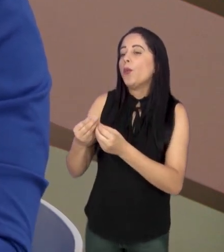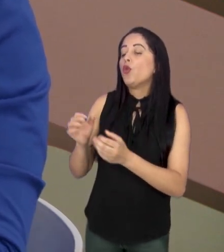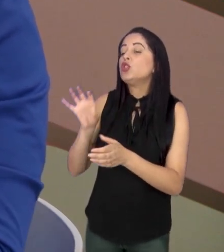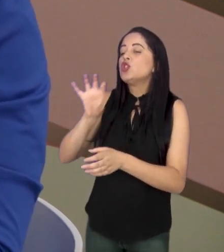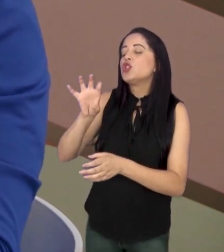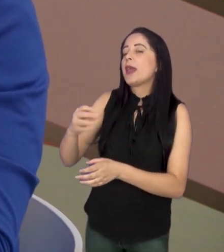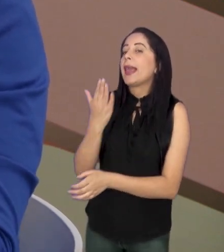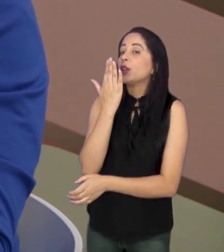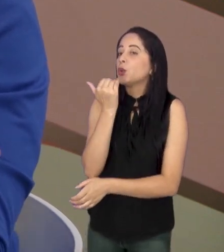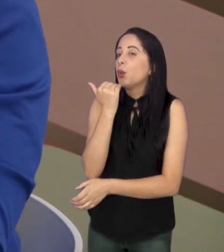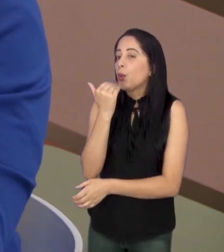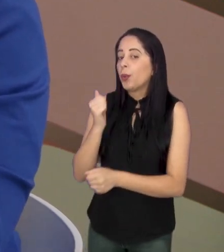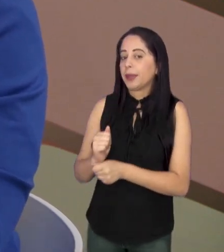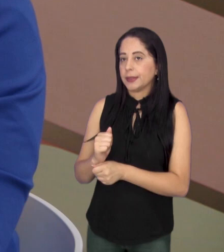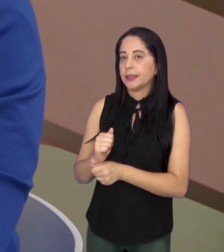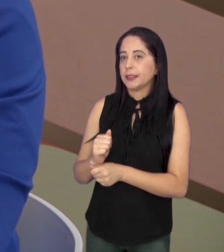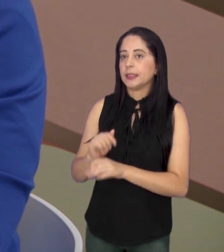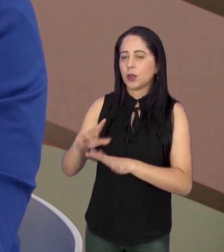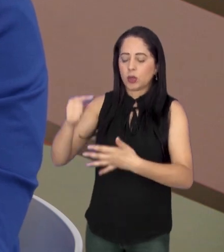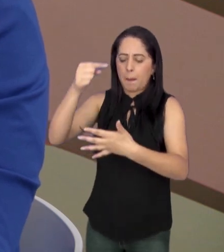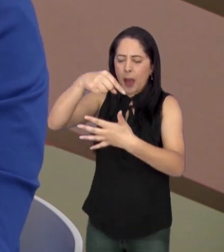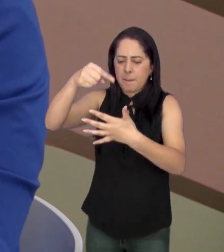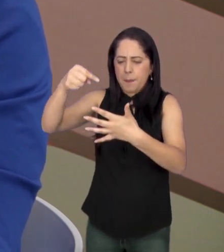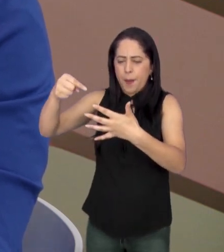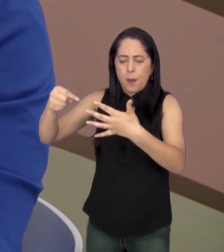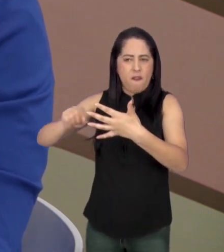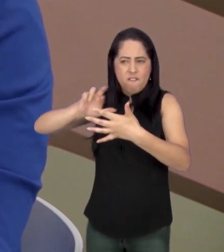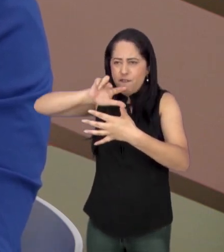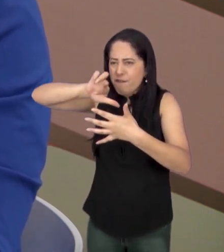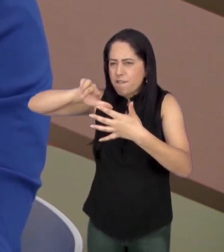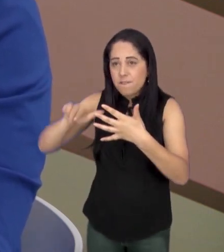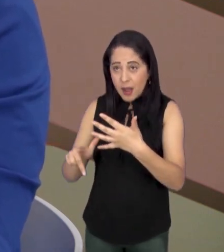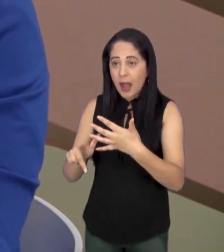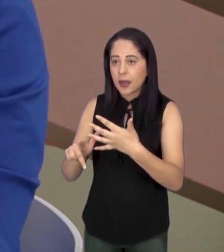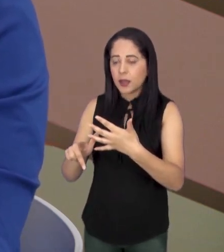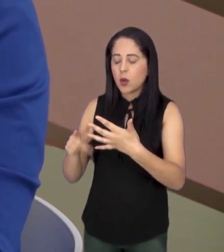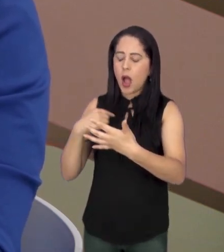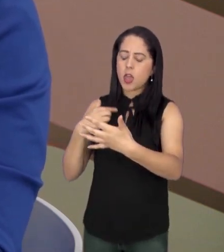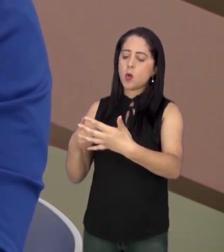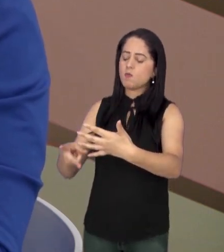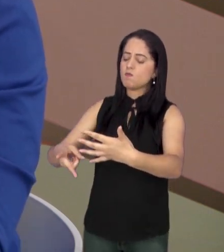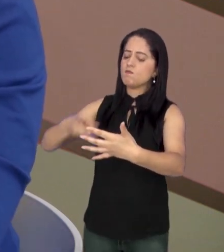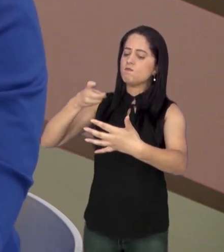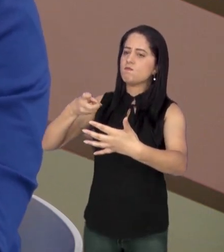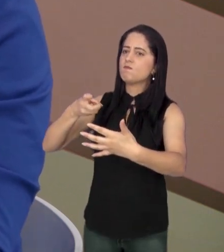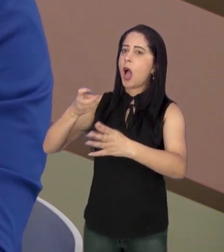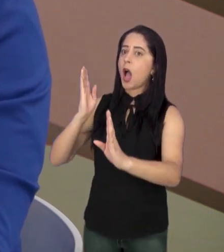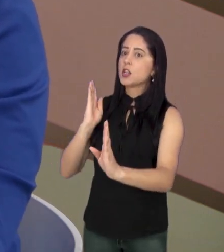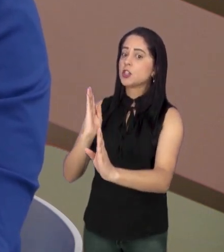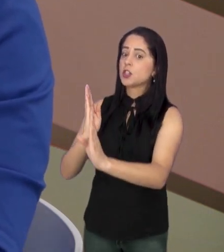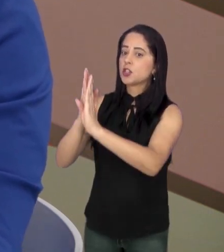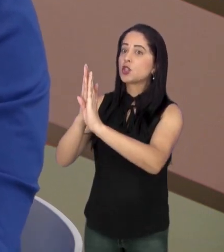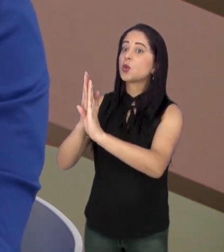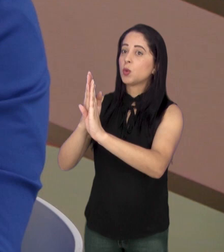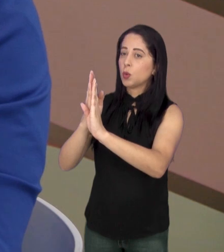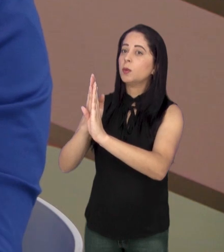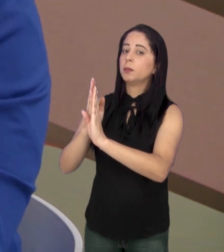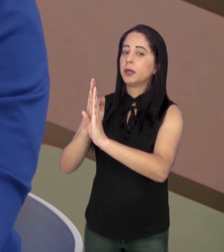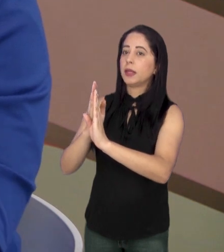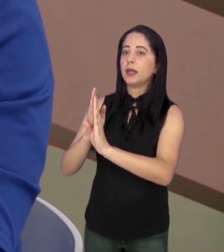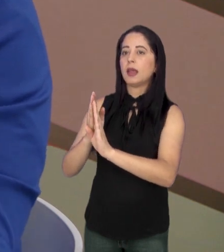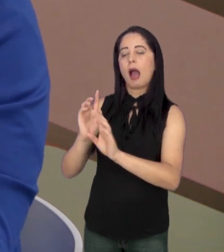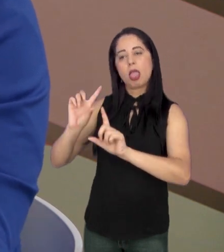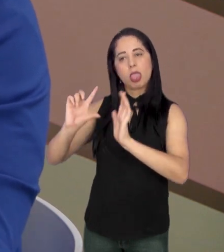alimentares. Então, eu englobo vários exames, porque assim, com isso, eu consigo ter maiores informações para a